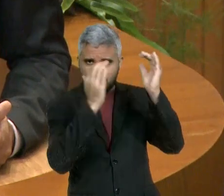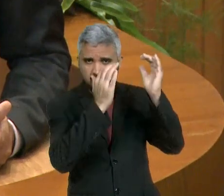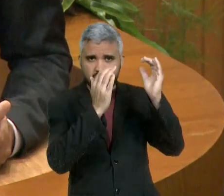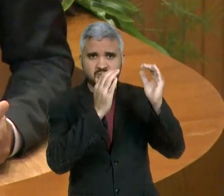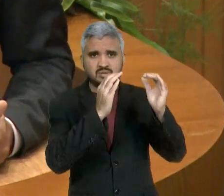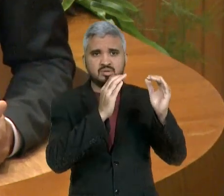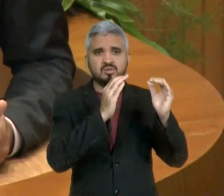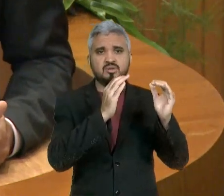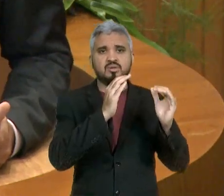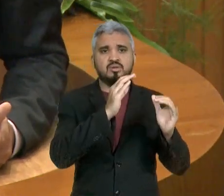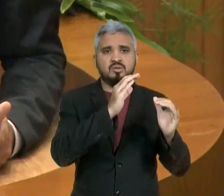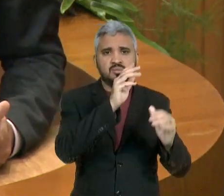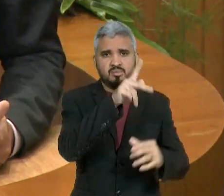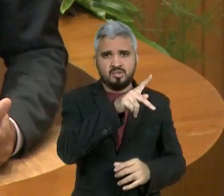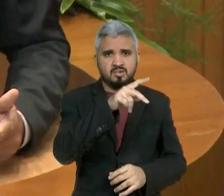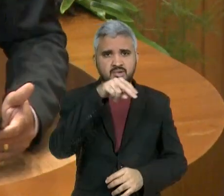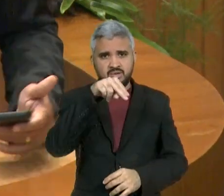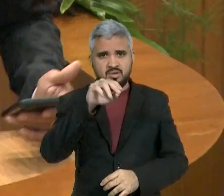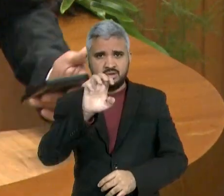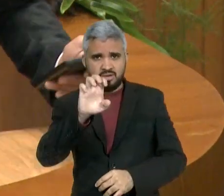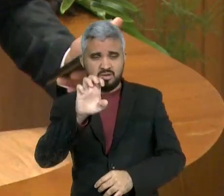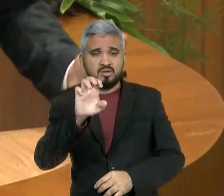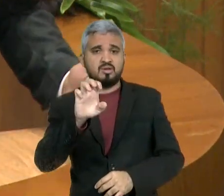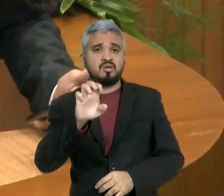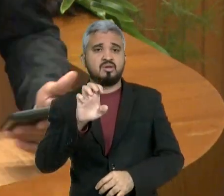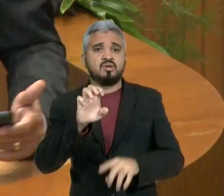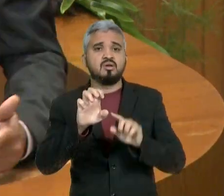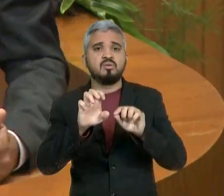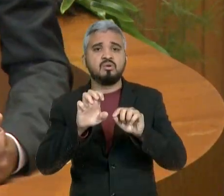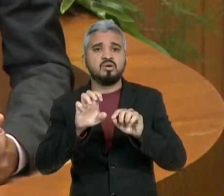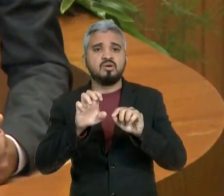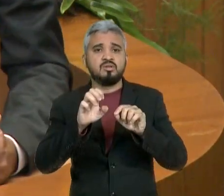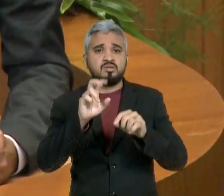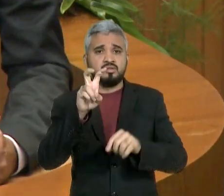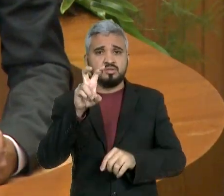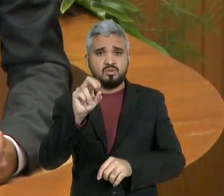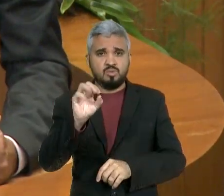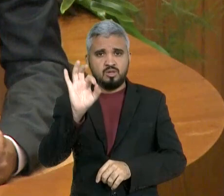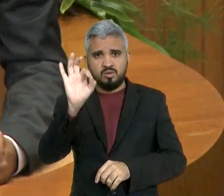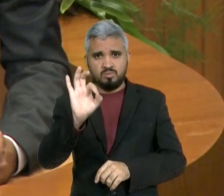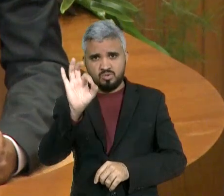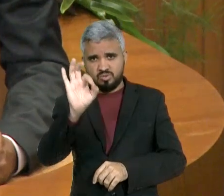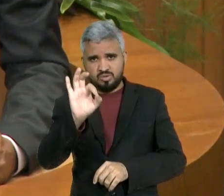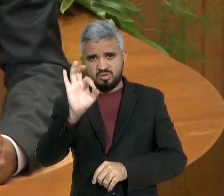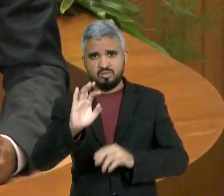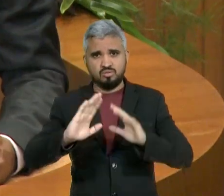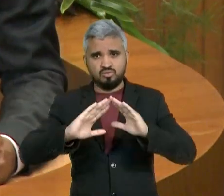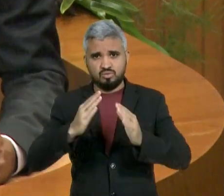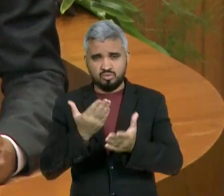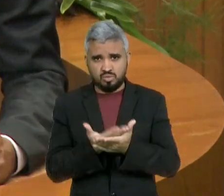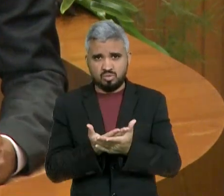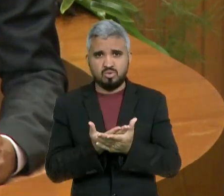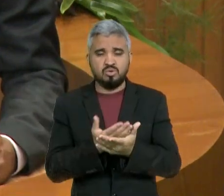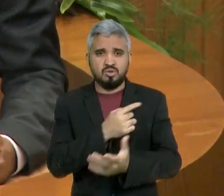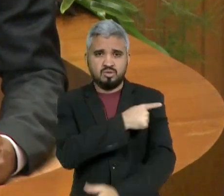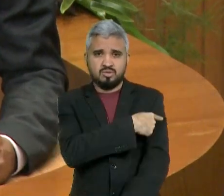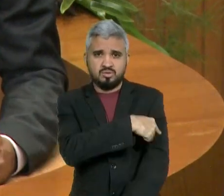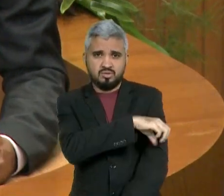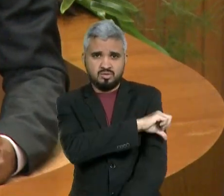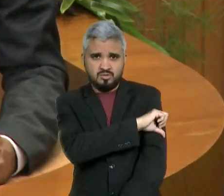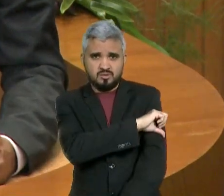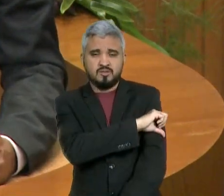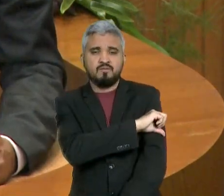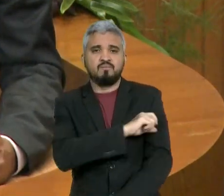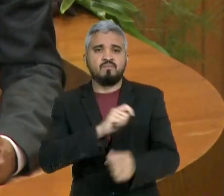prevê que 50% das escolas do ensino fundamental no Brasil,